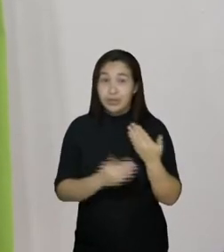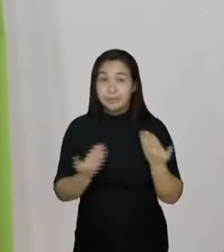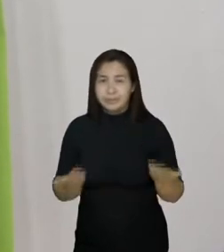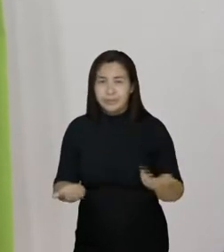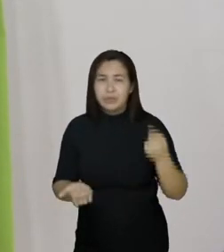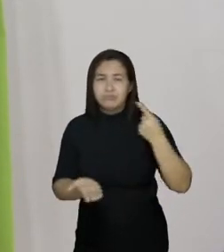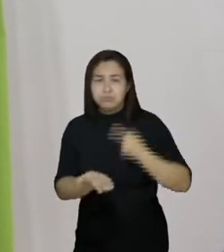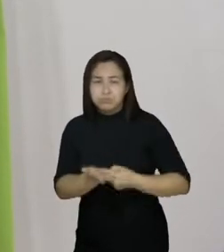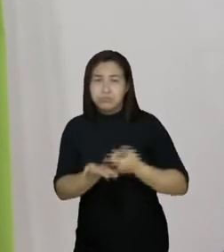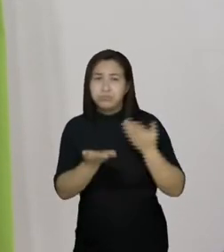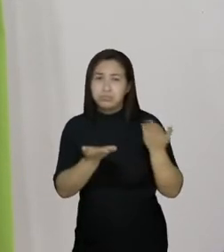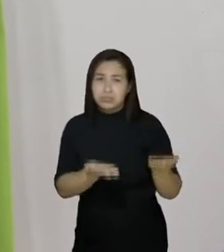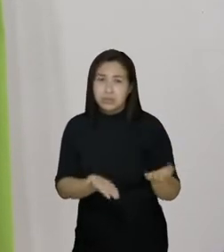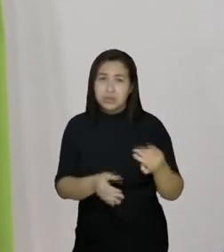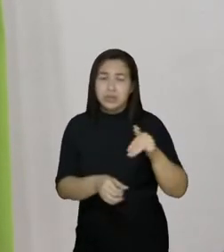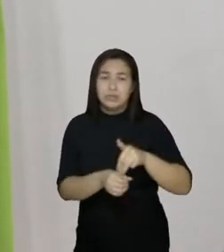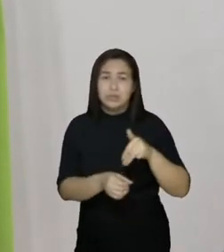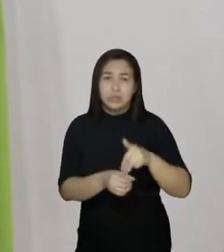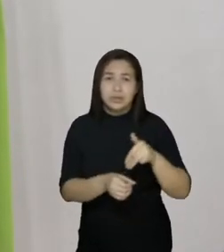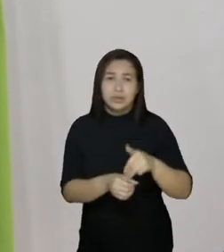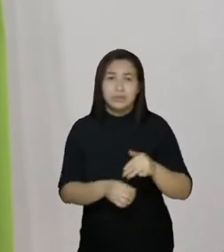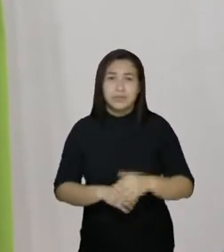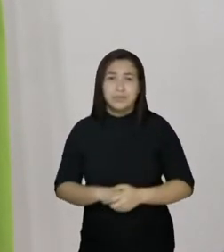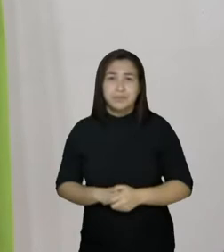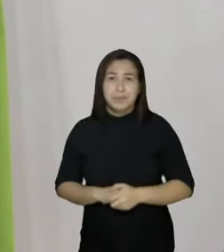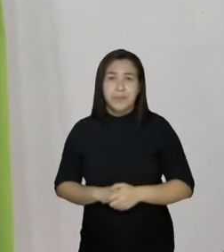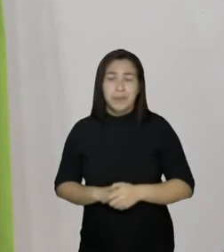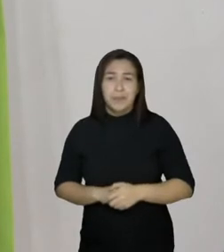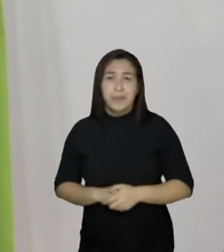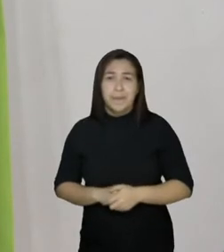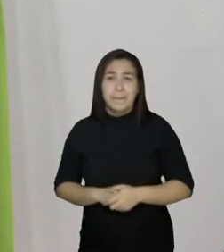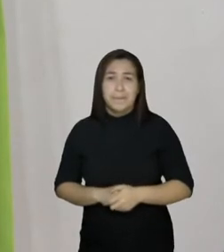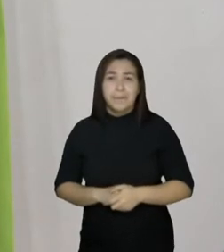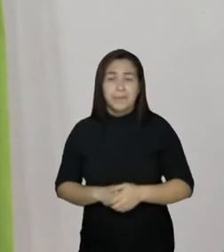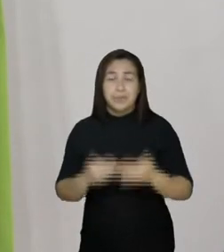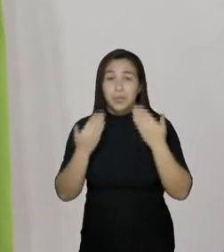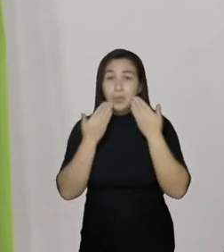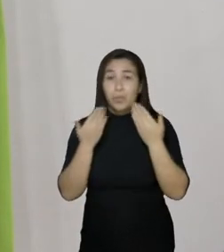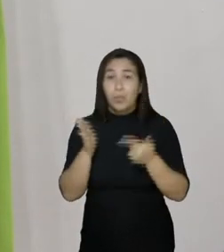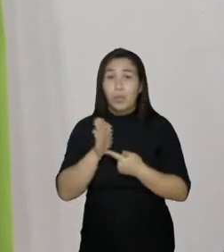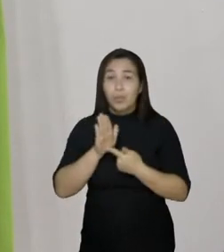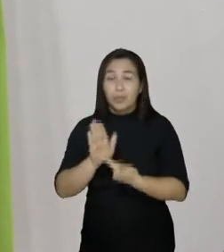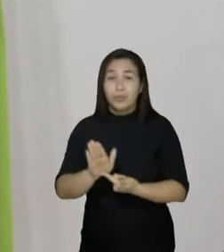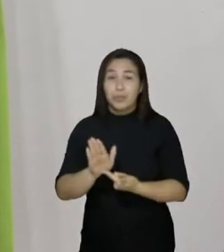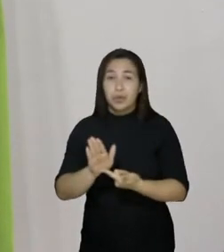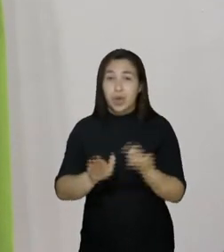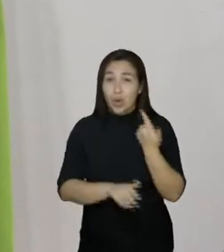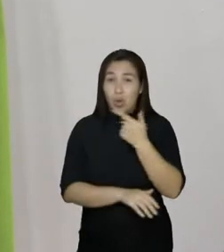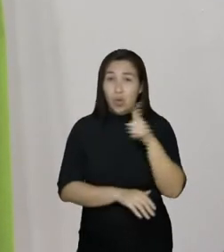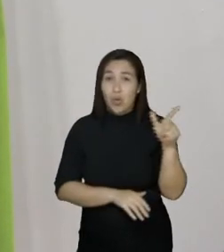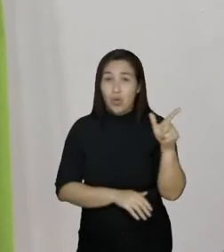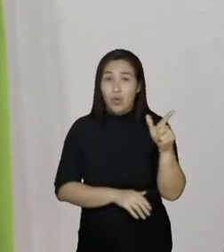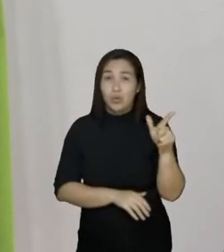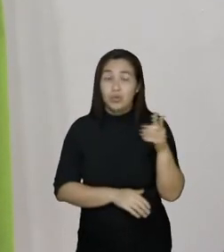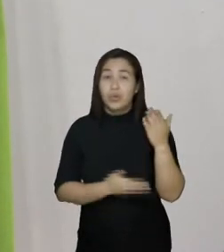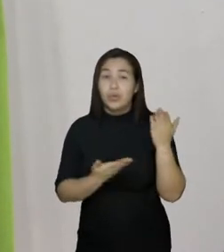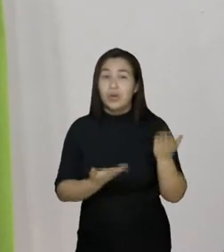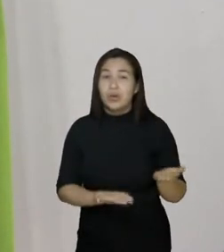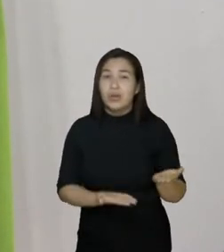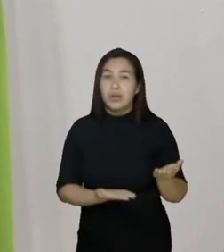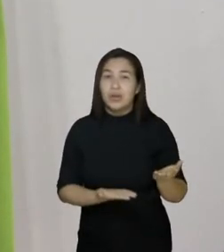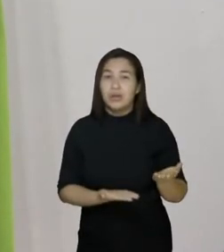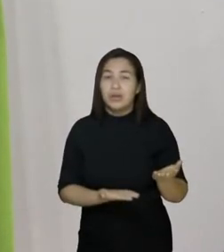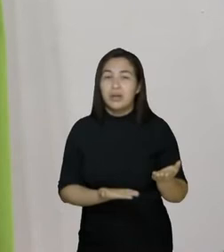com essa cidade e com o povo joinvilense. E o que eu venho mostrar aqui nessa tribuna hoje é, mais uma vez, o caráter da